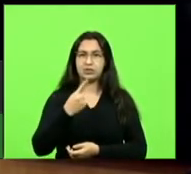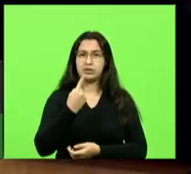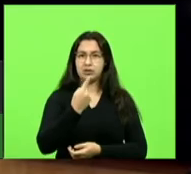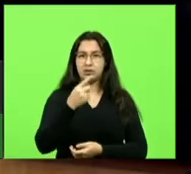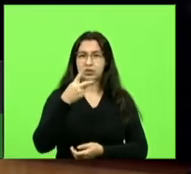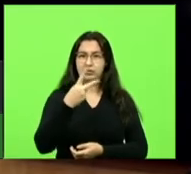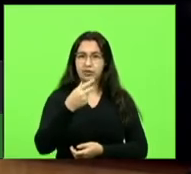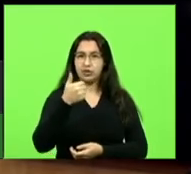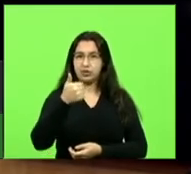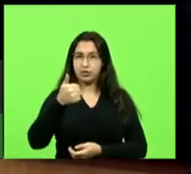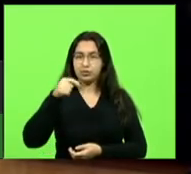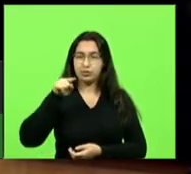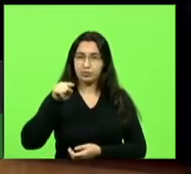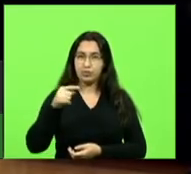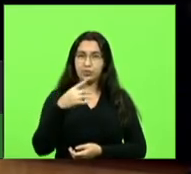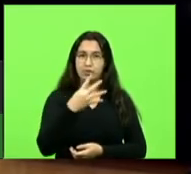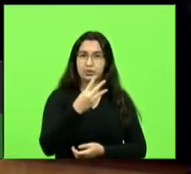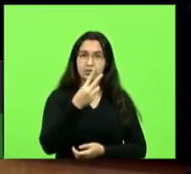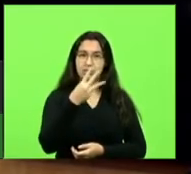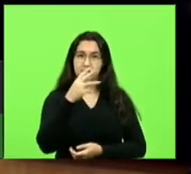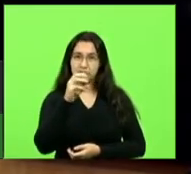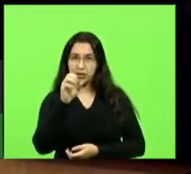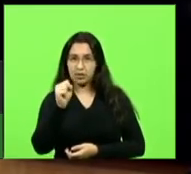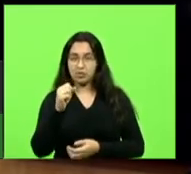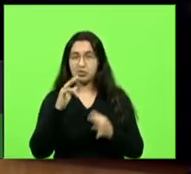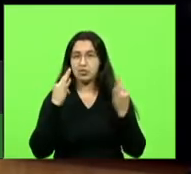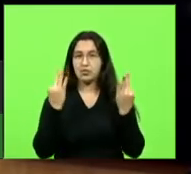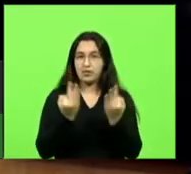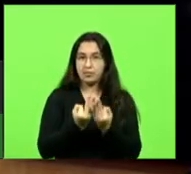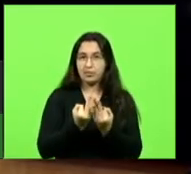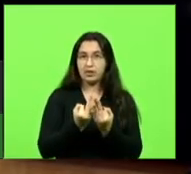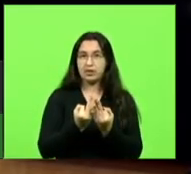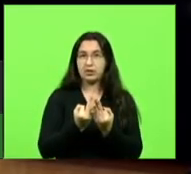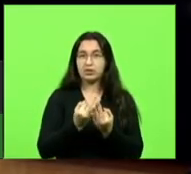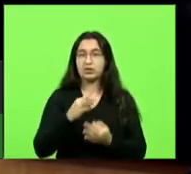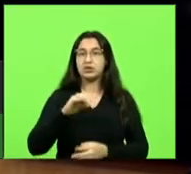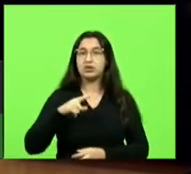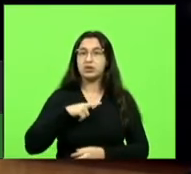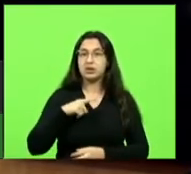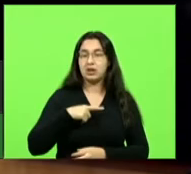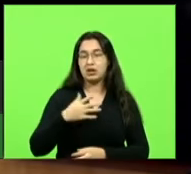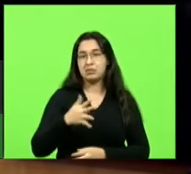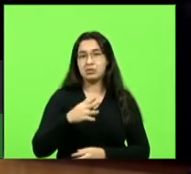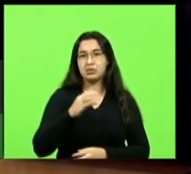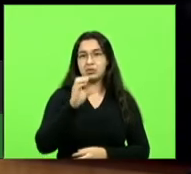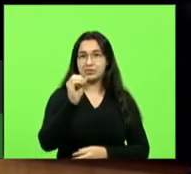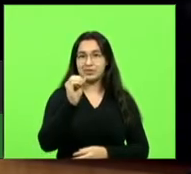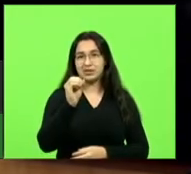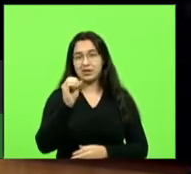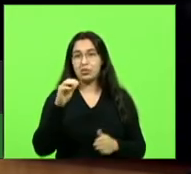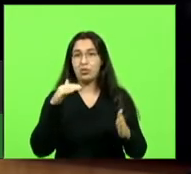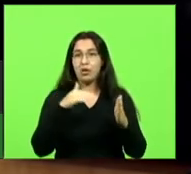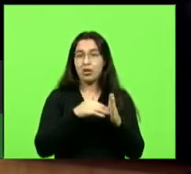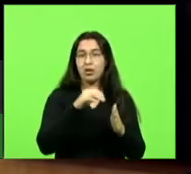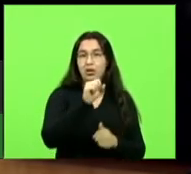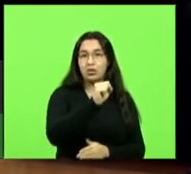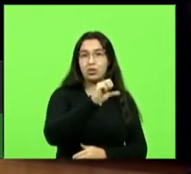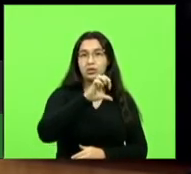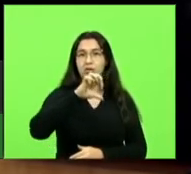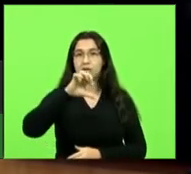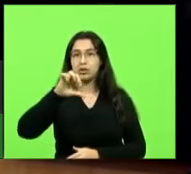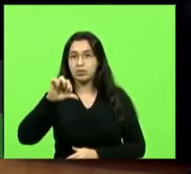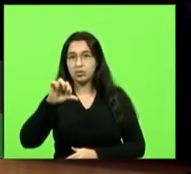121.438 famílias recebem de zero nenhuma renda a R$ 89,00.